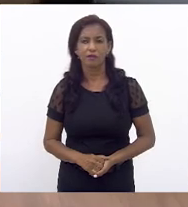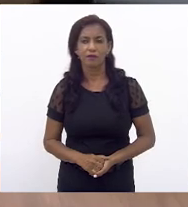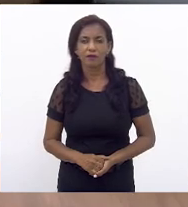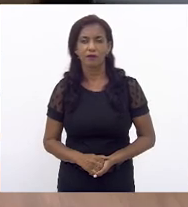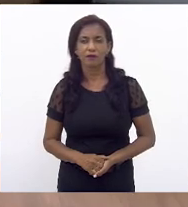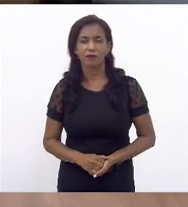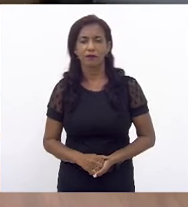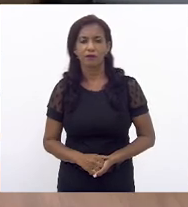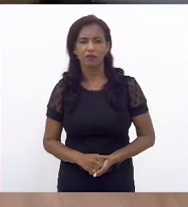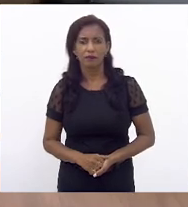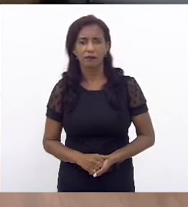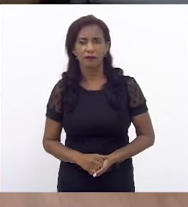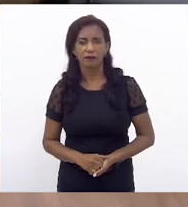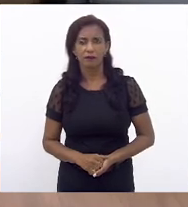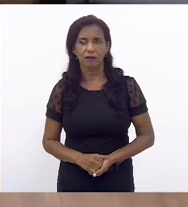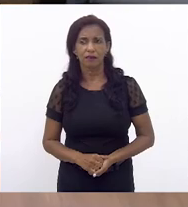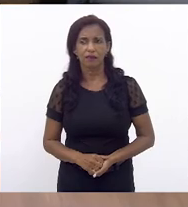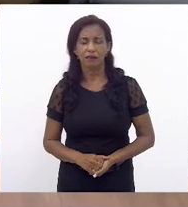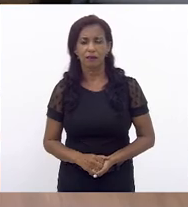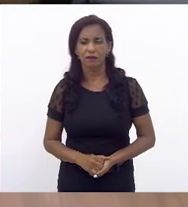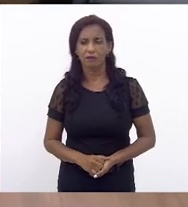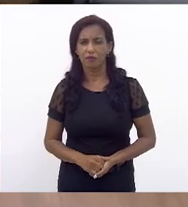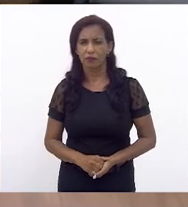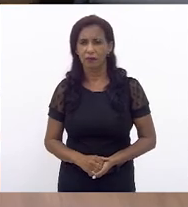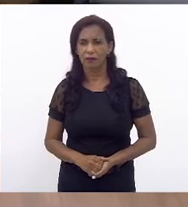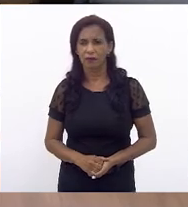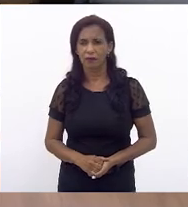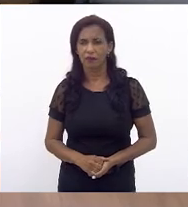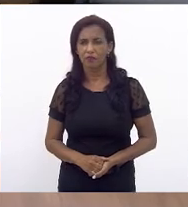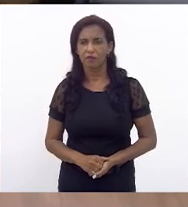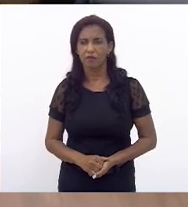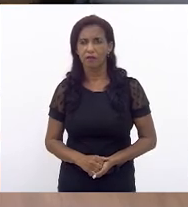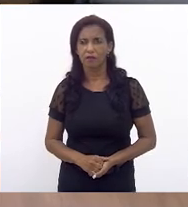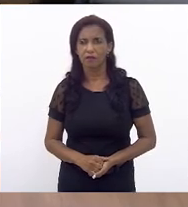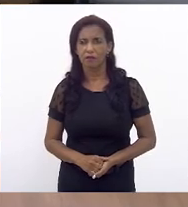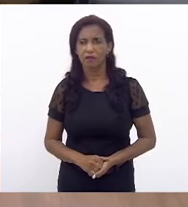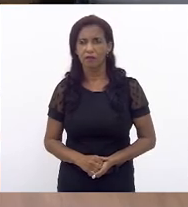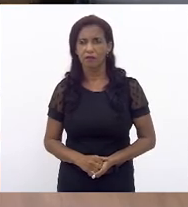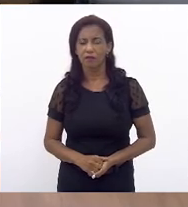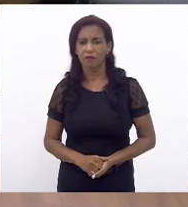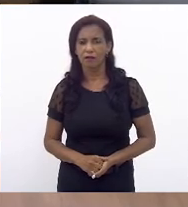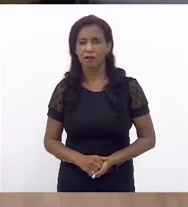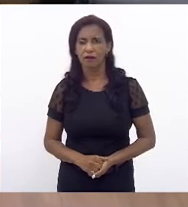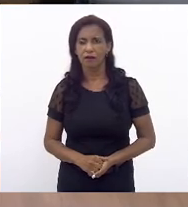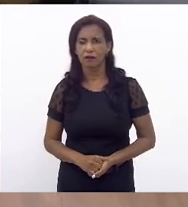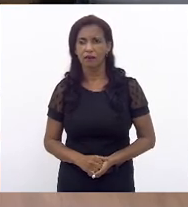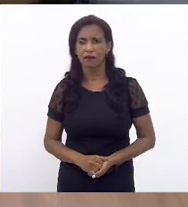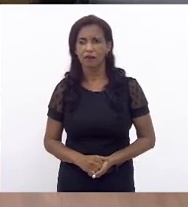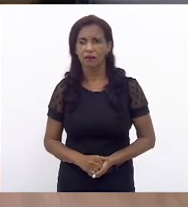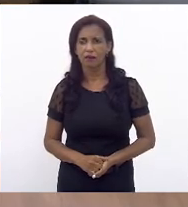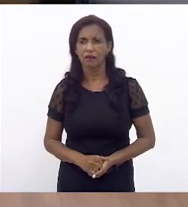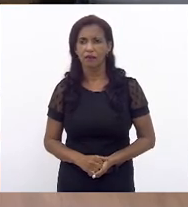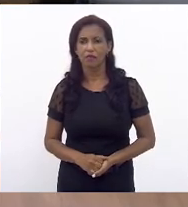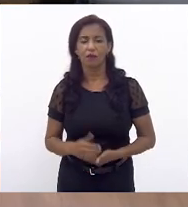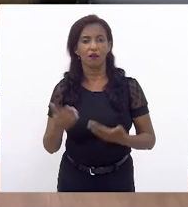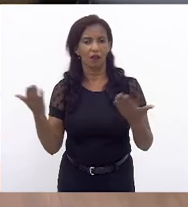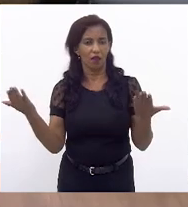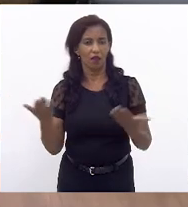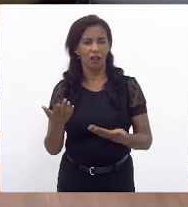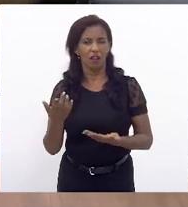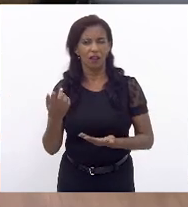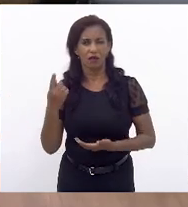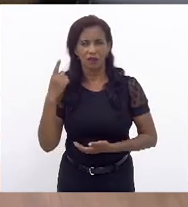que depois que mudou o sistema, fica muito complicado. A gente não consegue me ouvir agora? Não, agora estou lhe ouvindo. Agora estou lhe